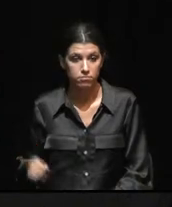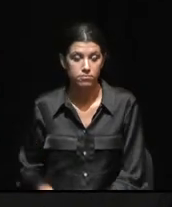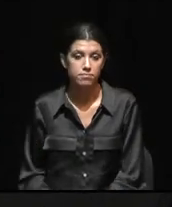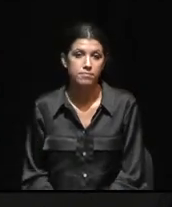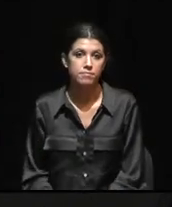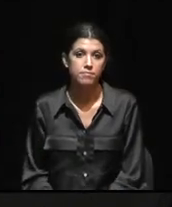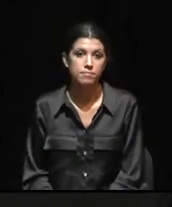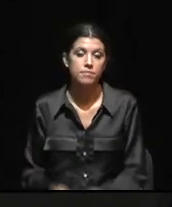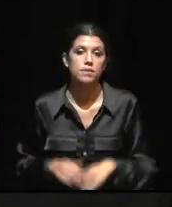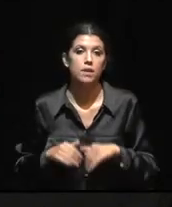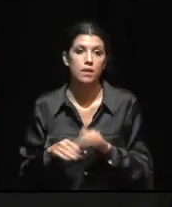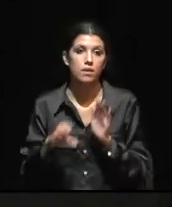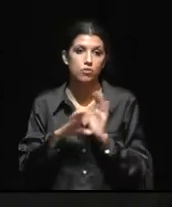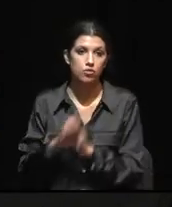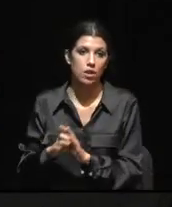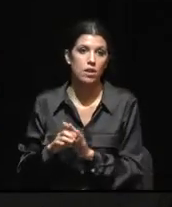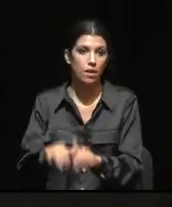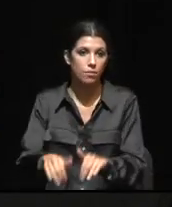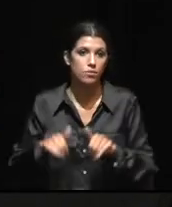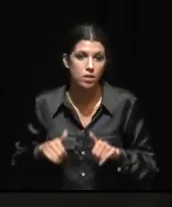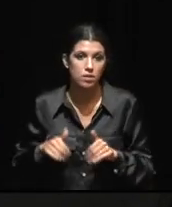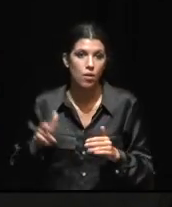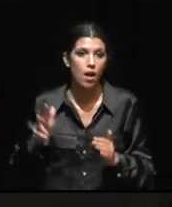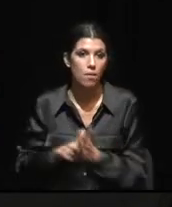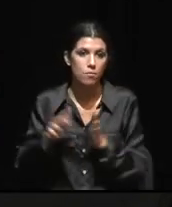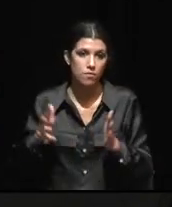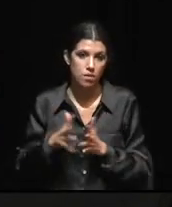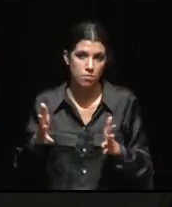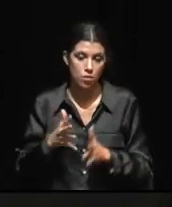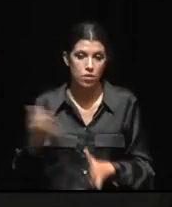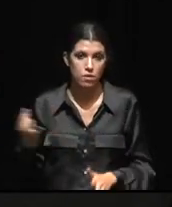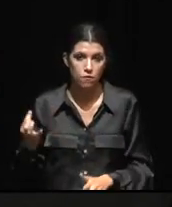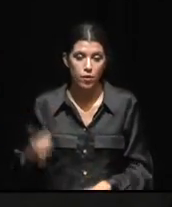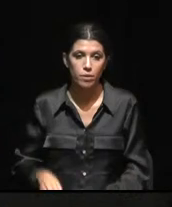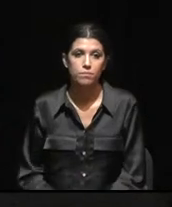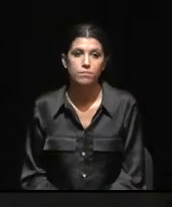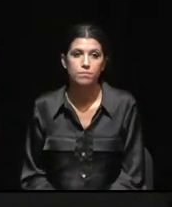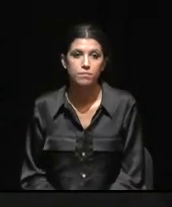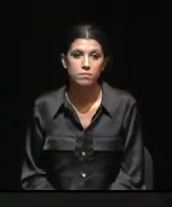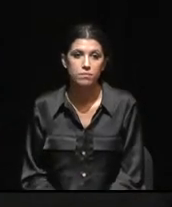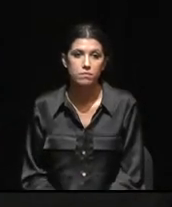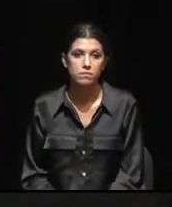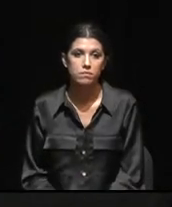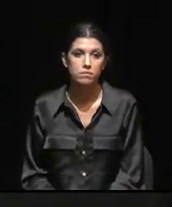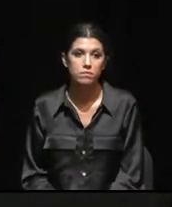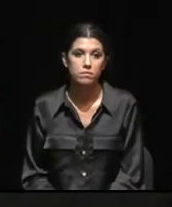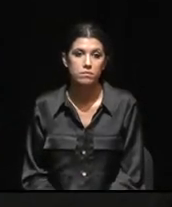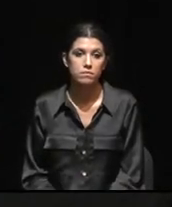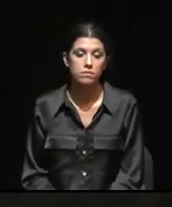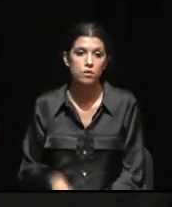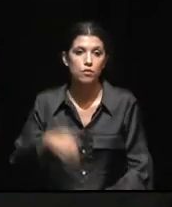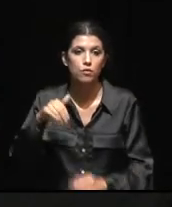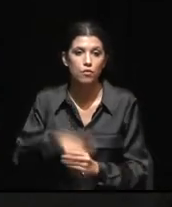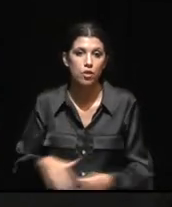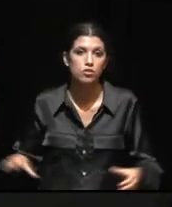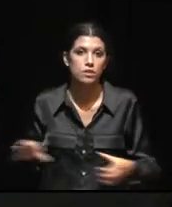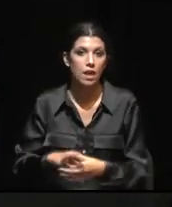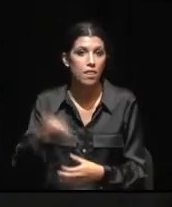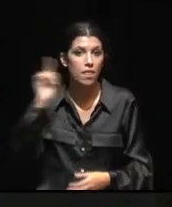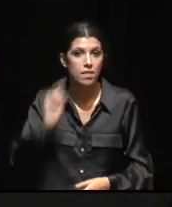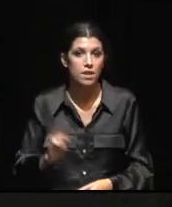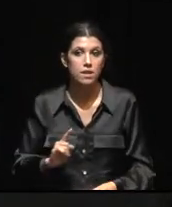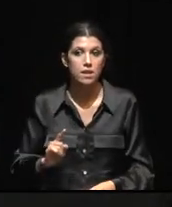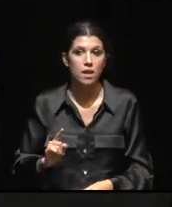não abstenção foi aprovado também por maioria temos os votos relativos ao dia da